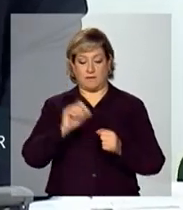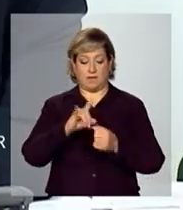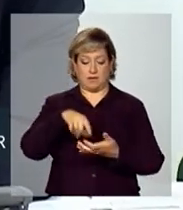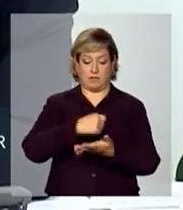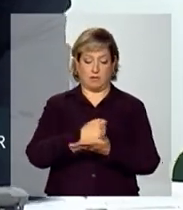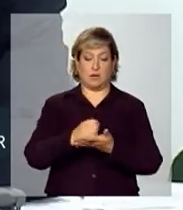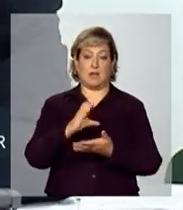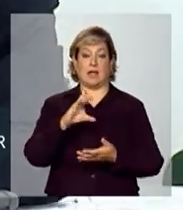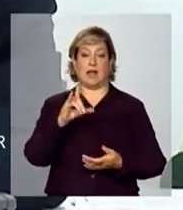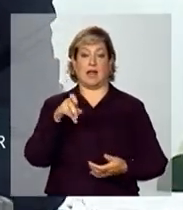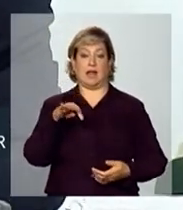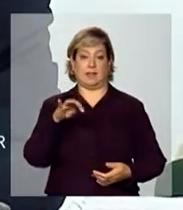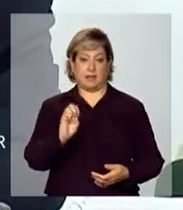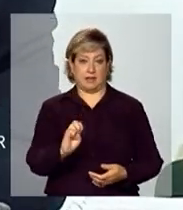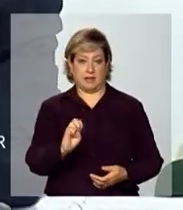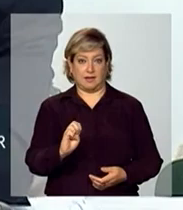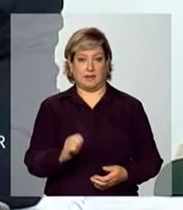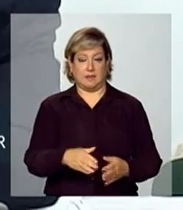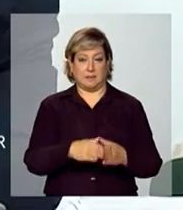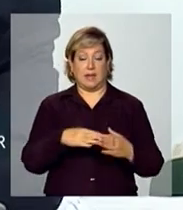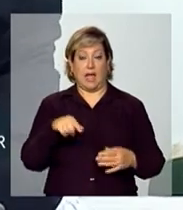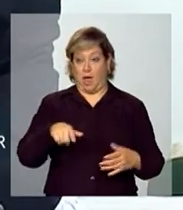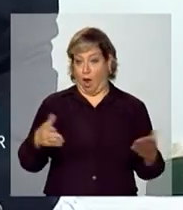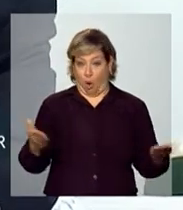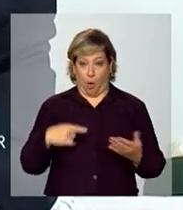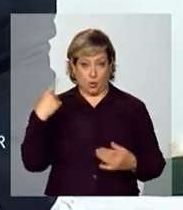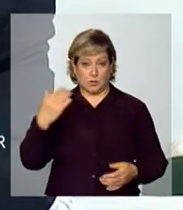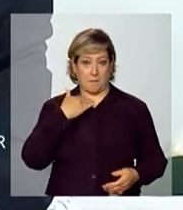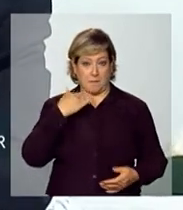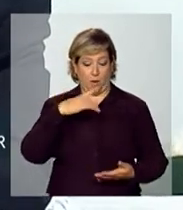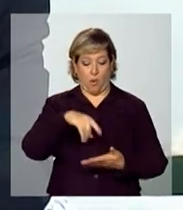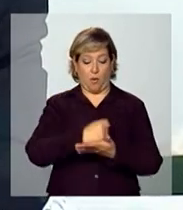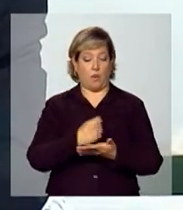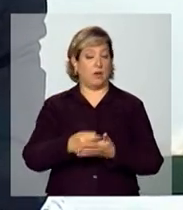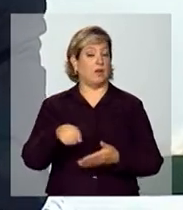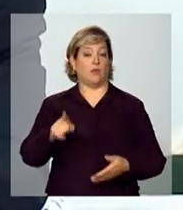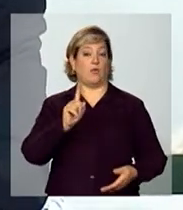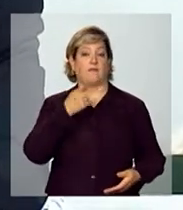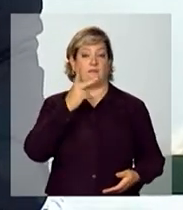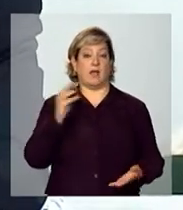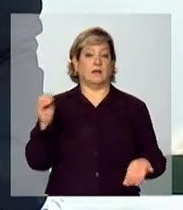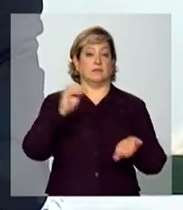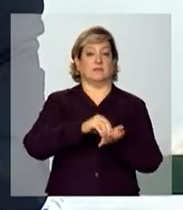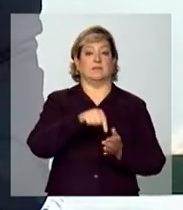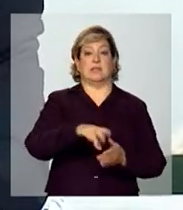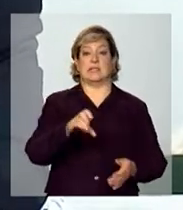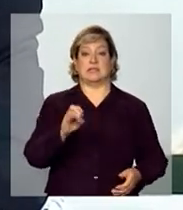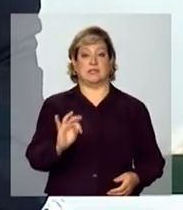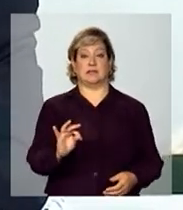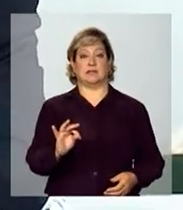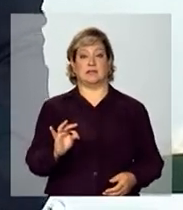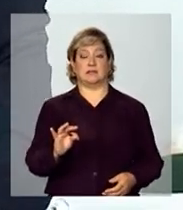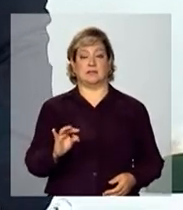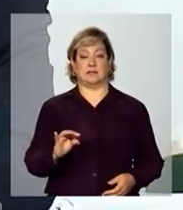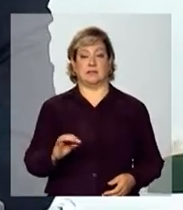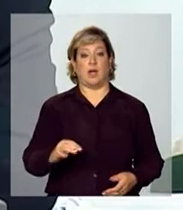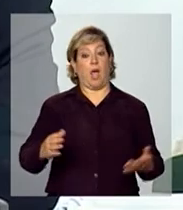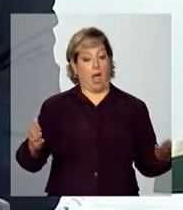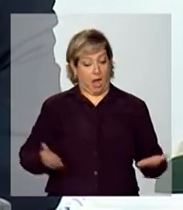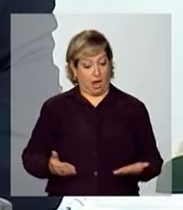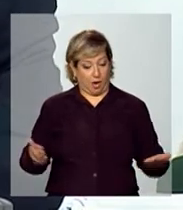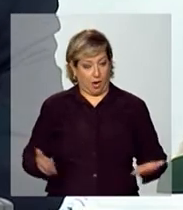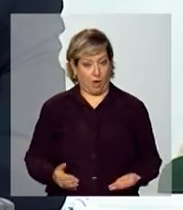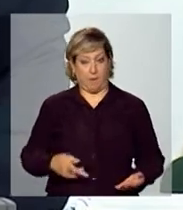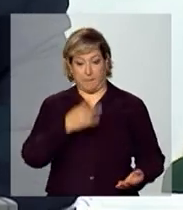ele tá o contrato padrão de um banco hoje não prevê a inclusão da do sete lá dentro o contato padrão Hoje vai ter que